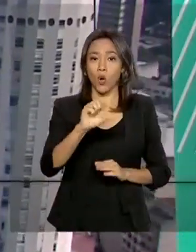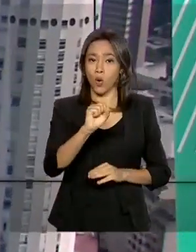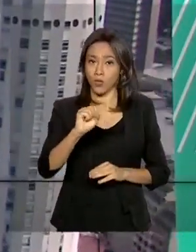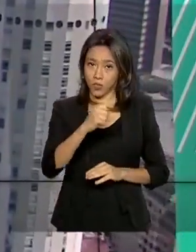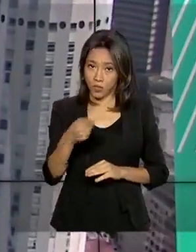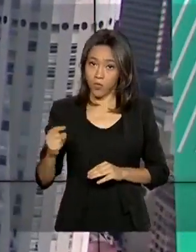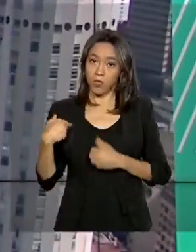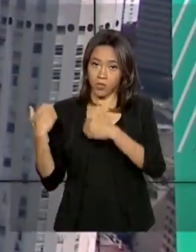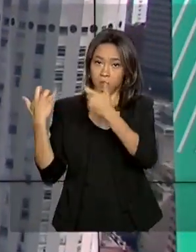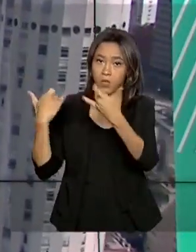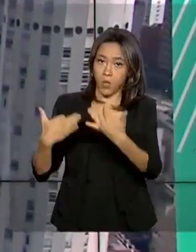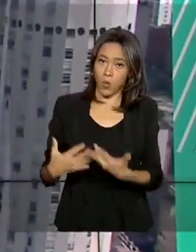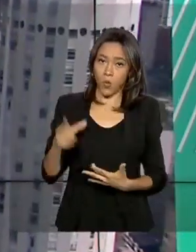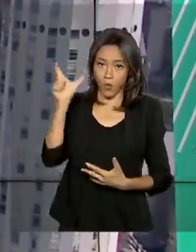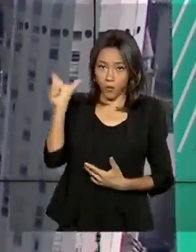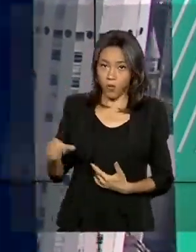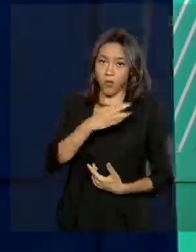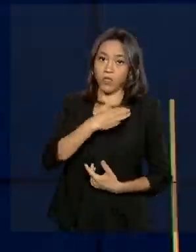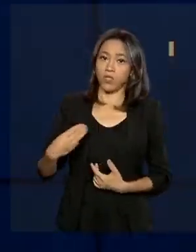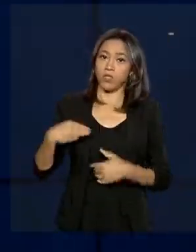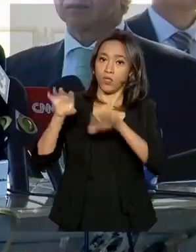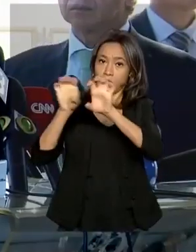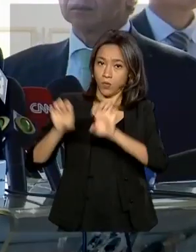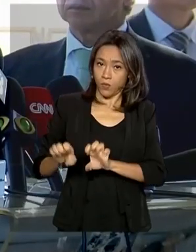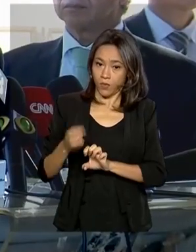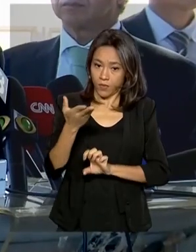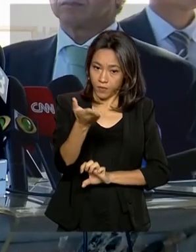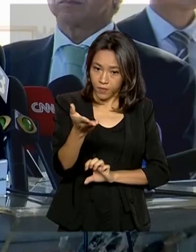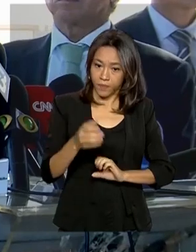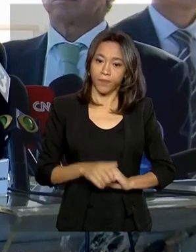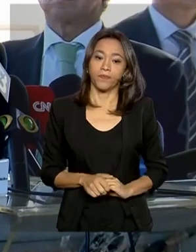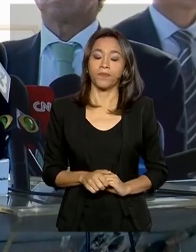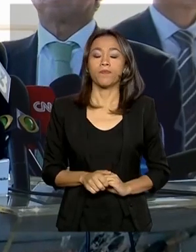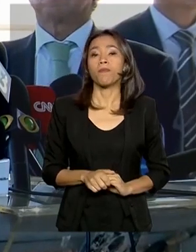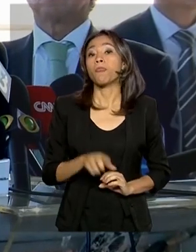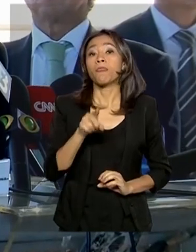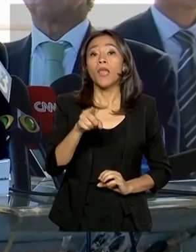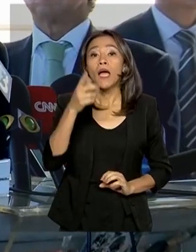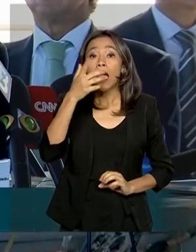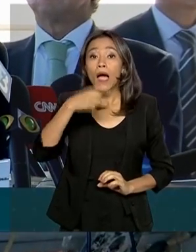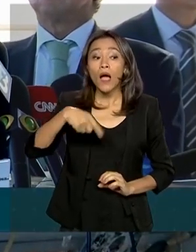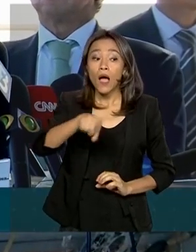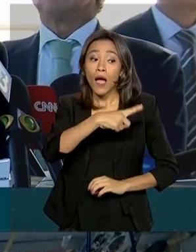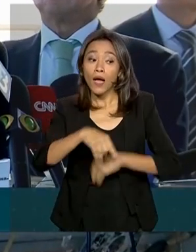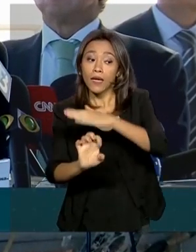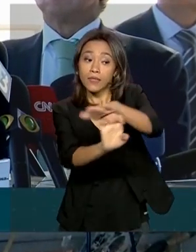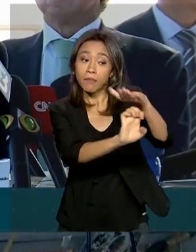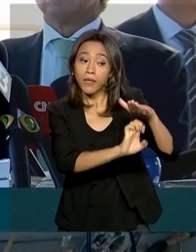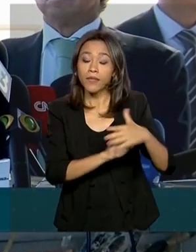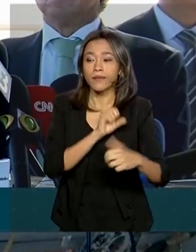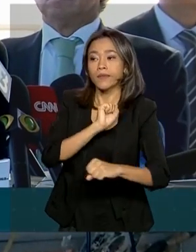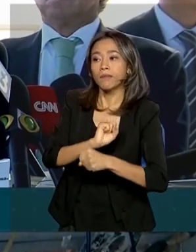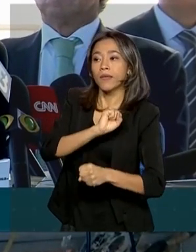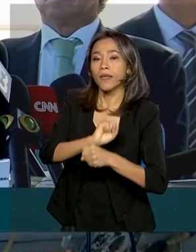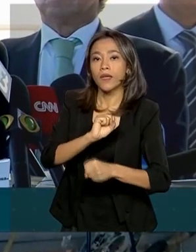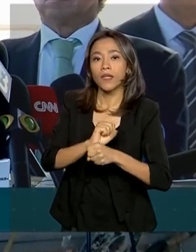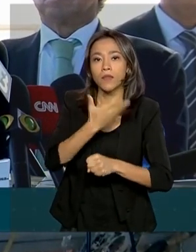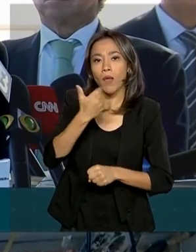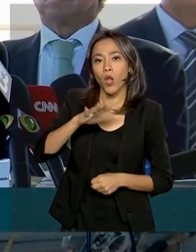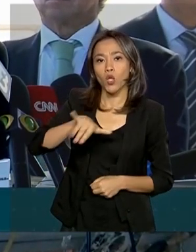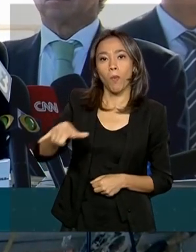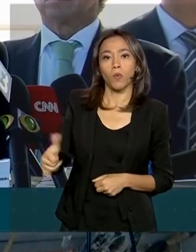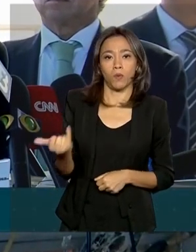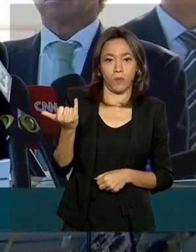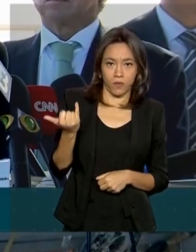da Infraestrutura, Tarcísio Freitas. O investidor só está esperando para ver quais são as melhores oportunidades. E as